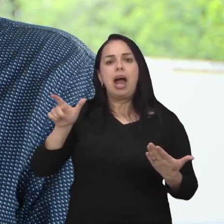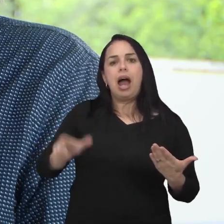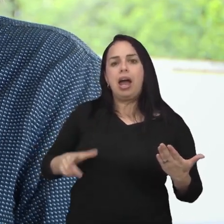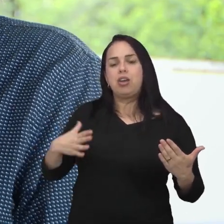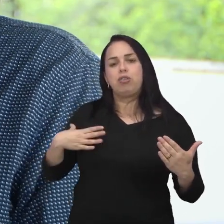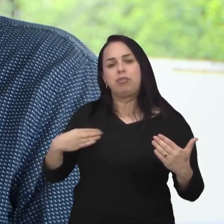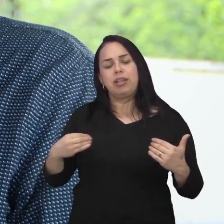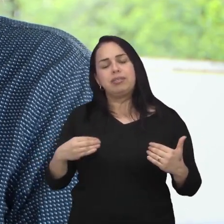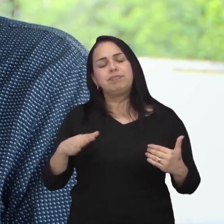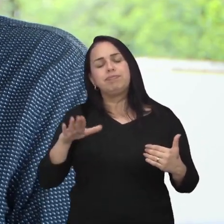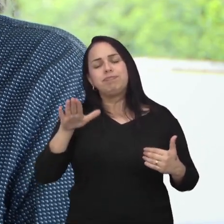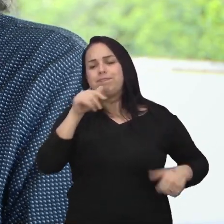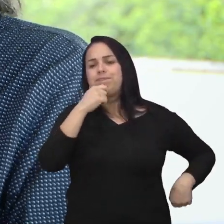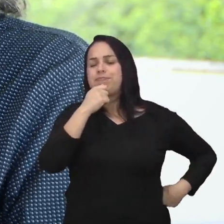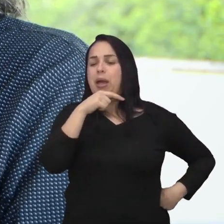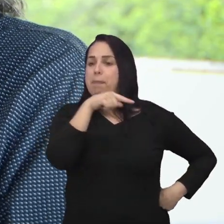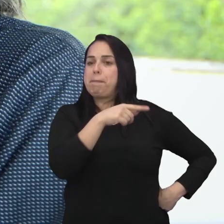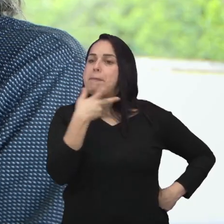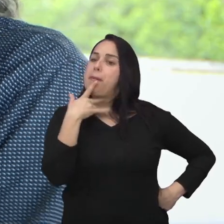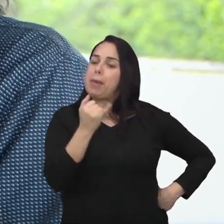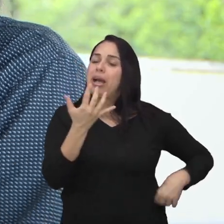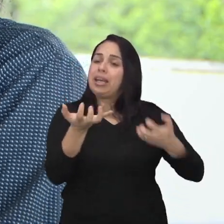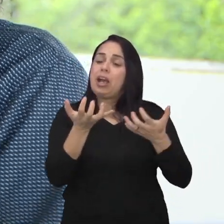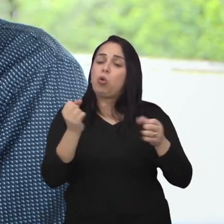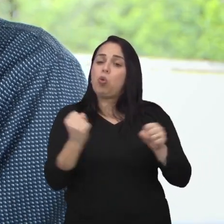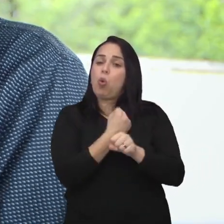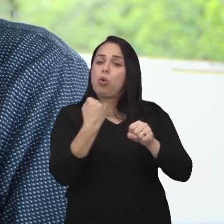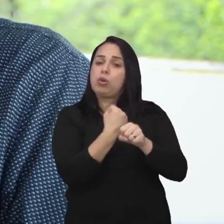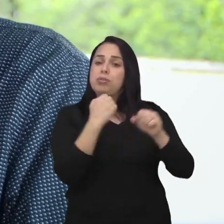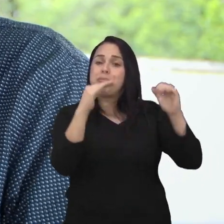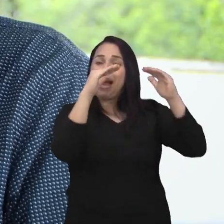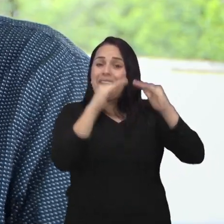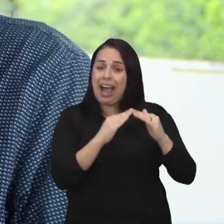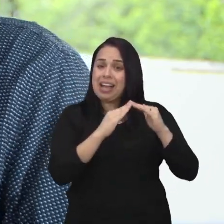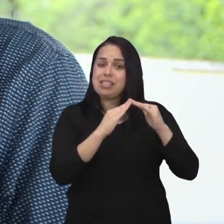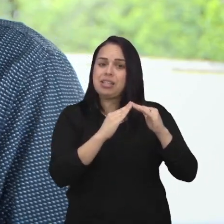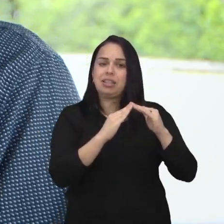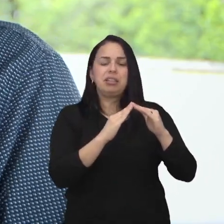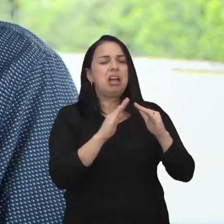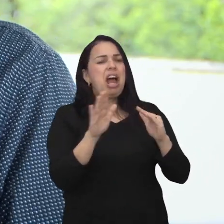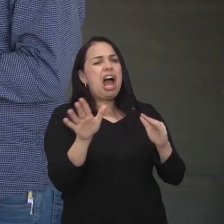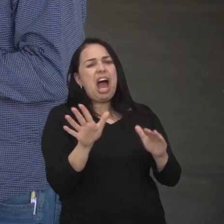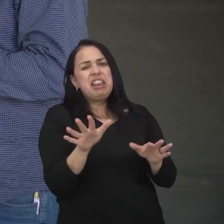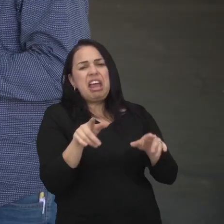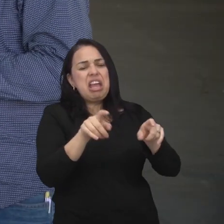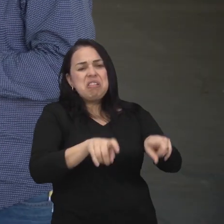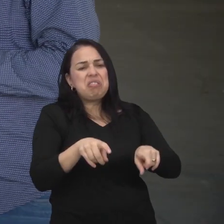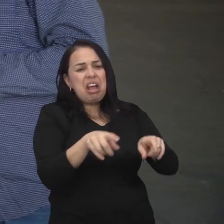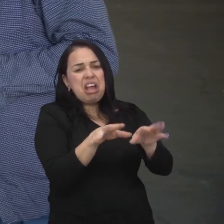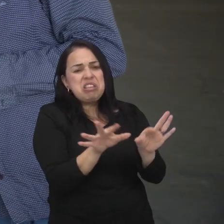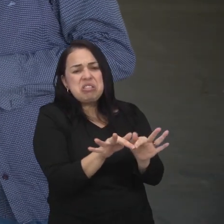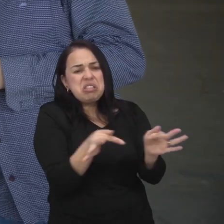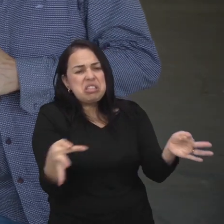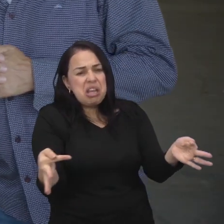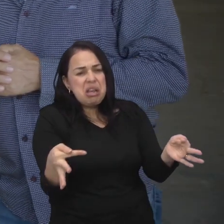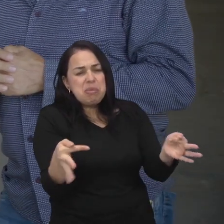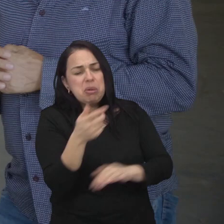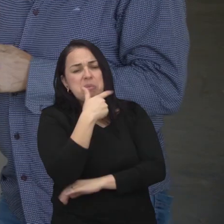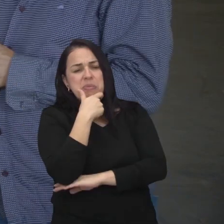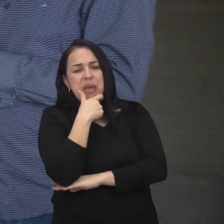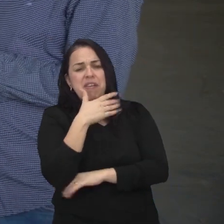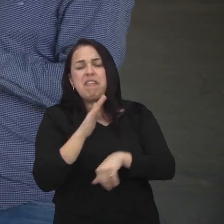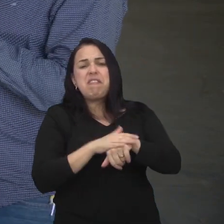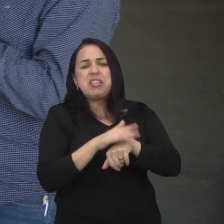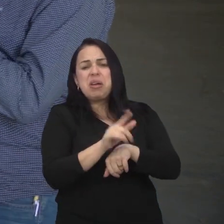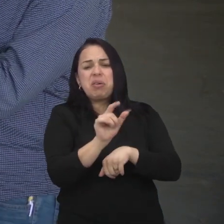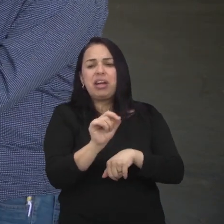os filhos do Clemente falaram, olha, o meu pai quer fazer uma casa definitiva lá. Tem um terreninho ali, tem um terreninho, o que a